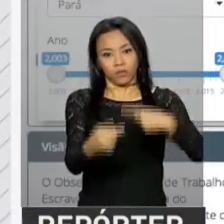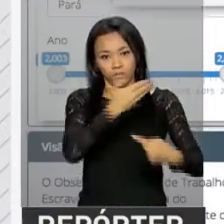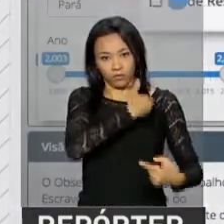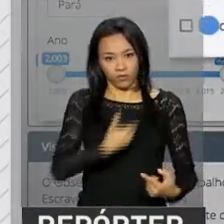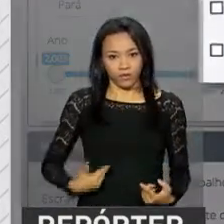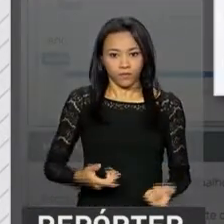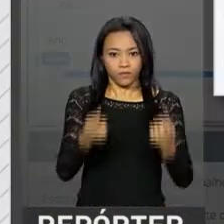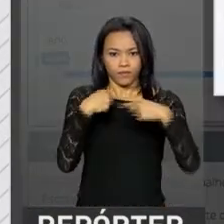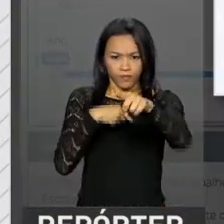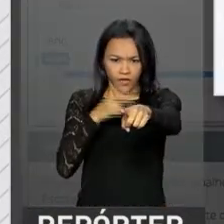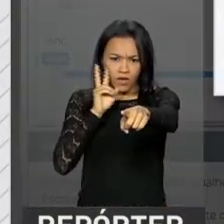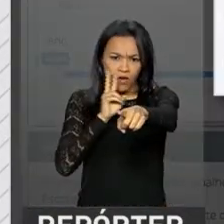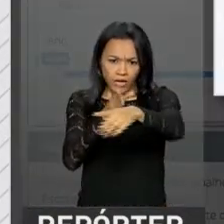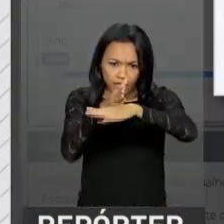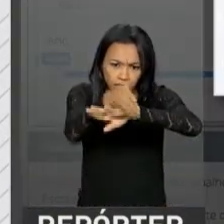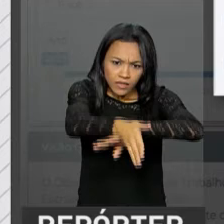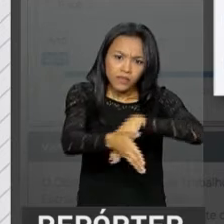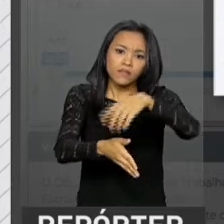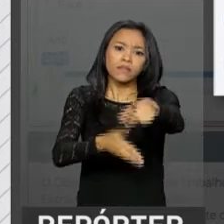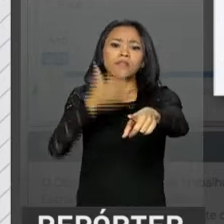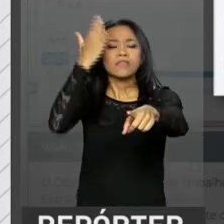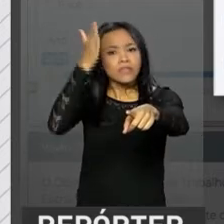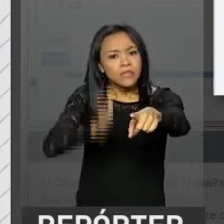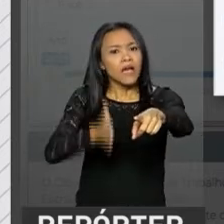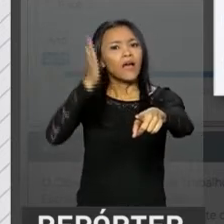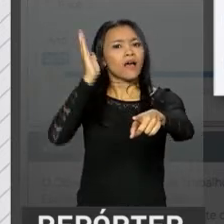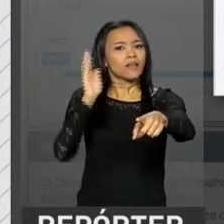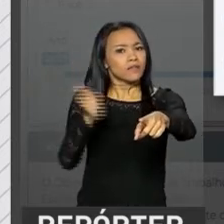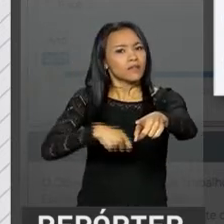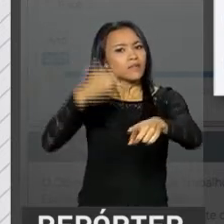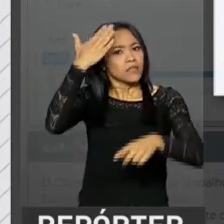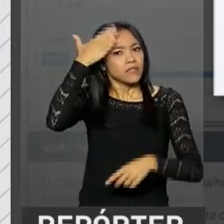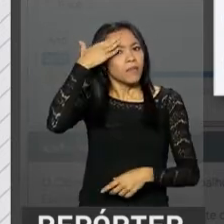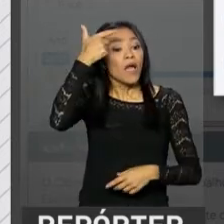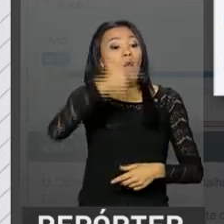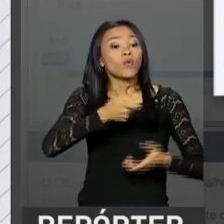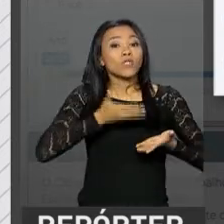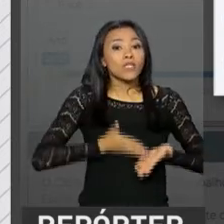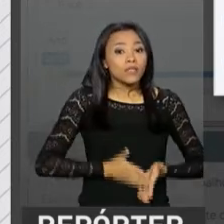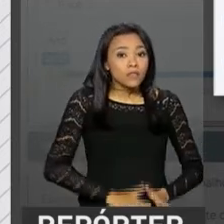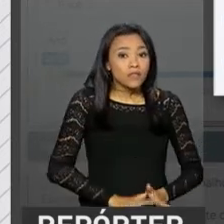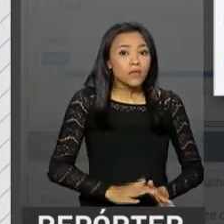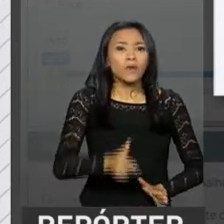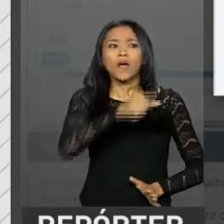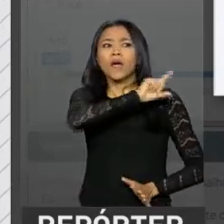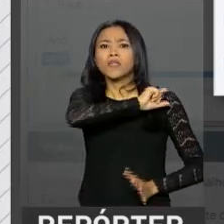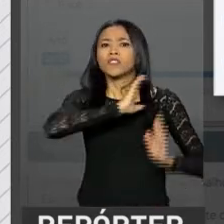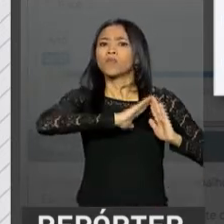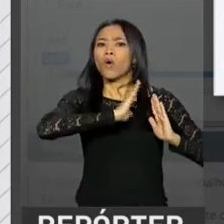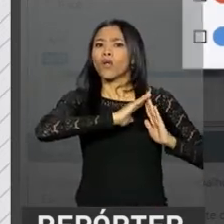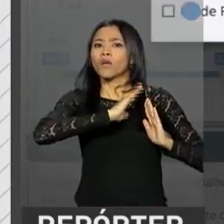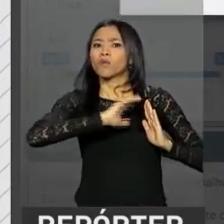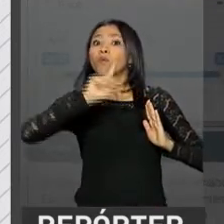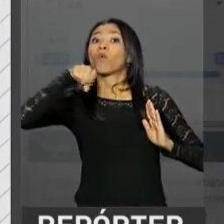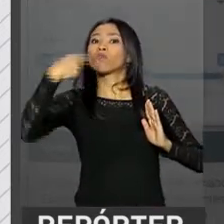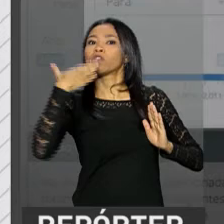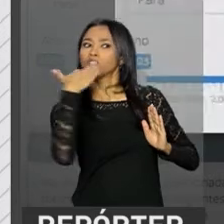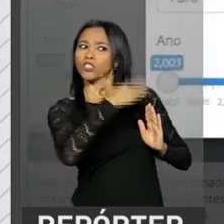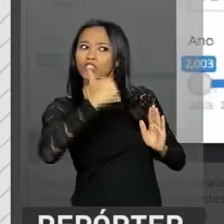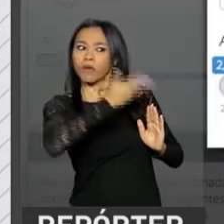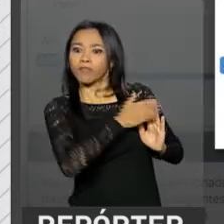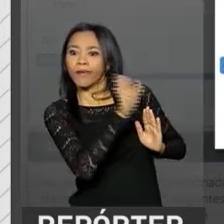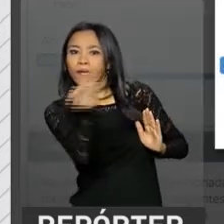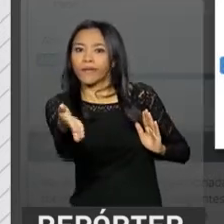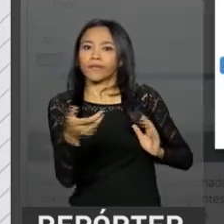filtrar os dados por local de resgate do trabalhador onde ele nasceu e onde estava morando quando foi aliciado os